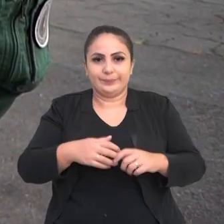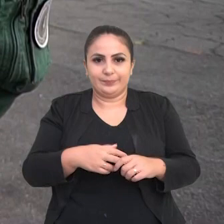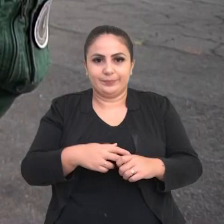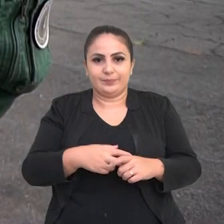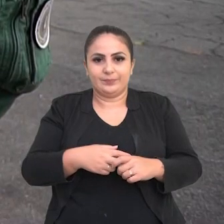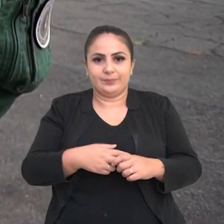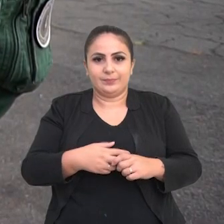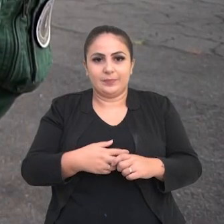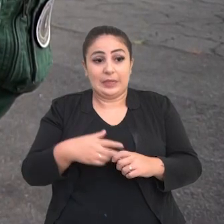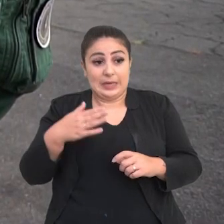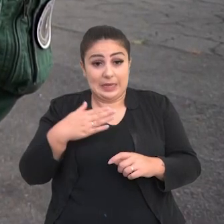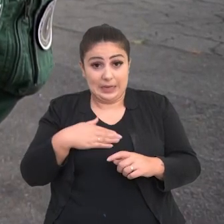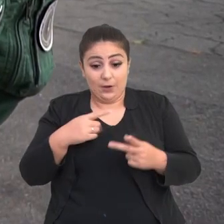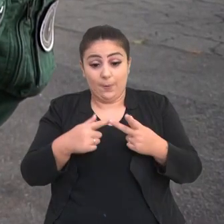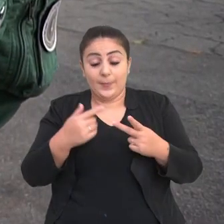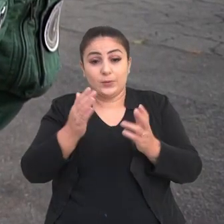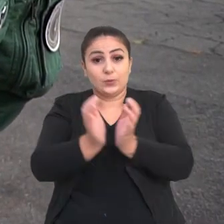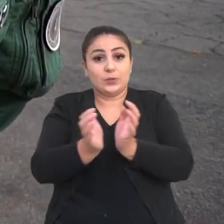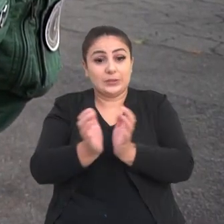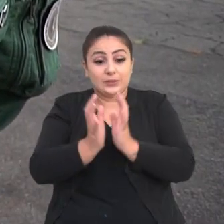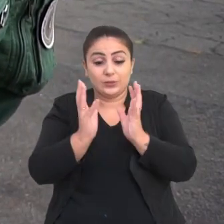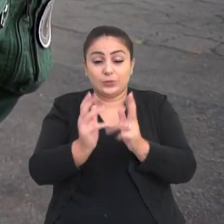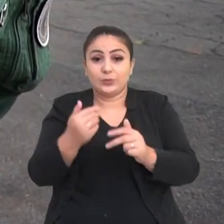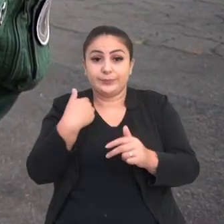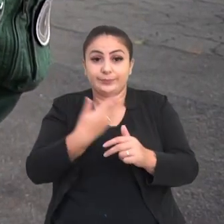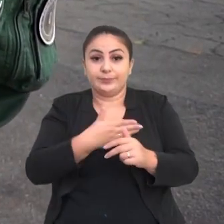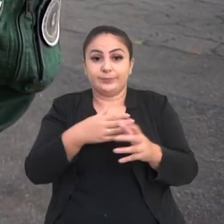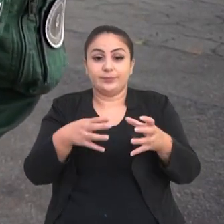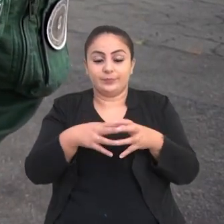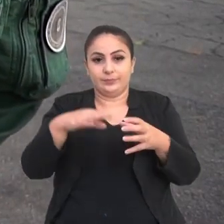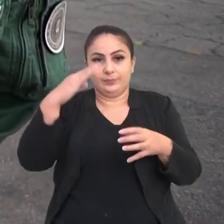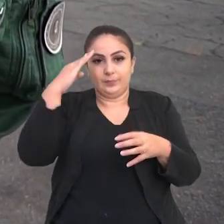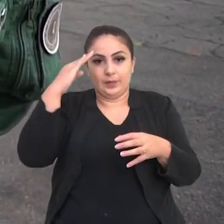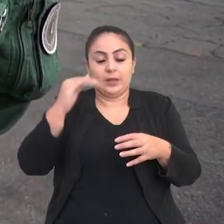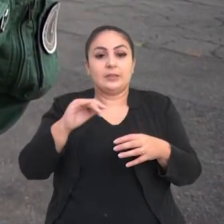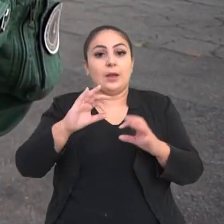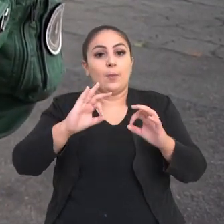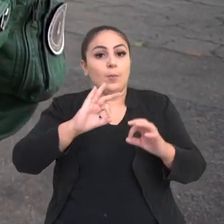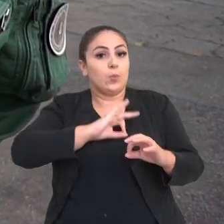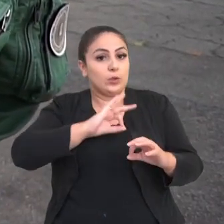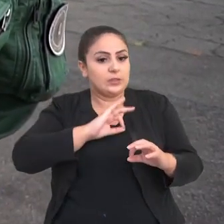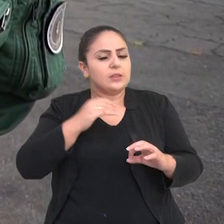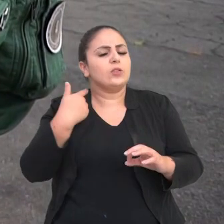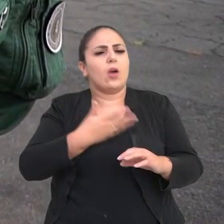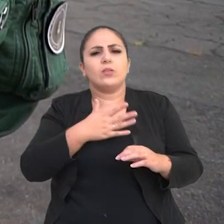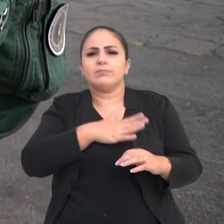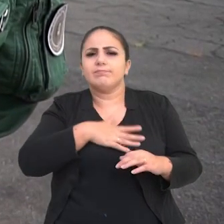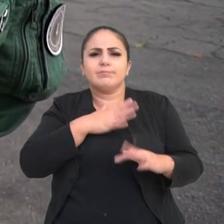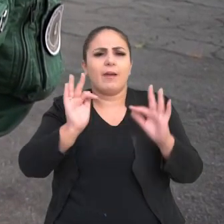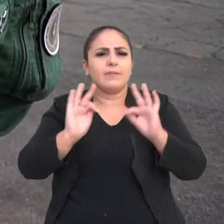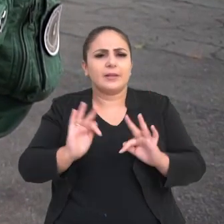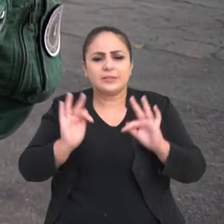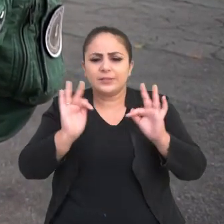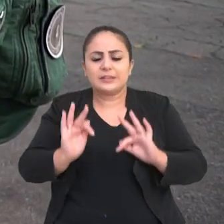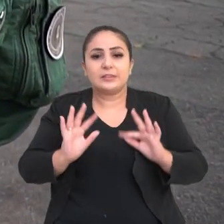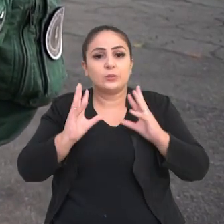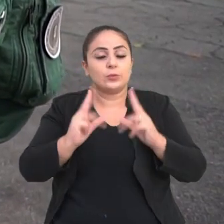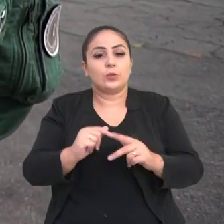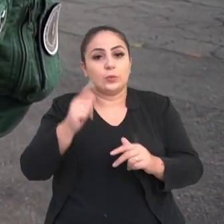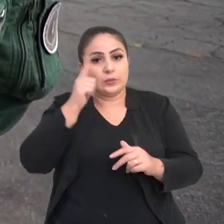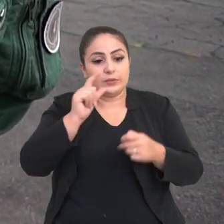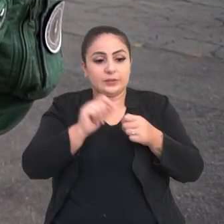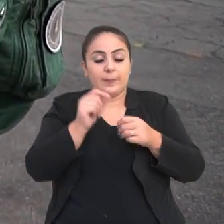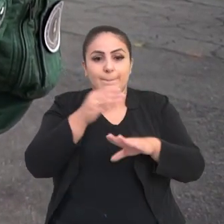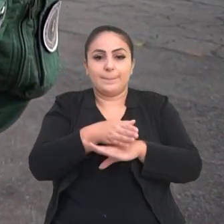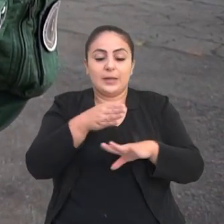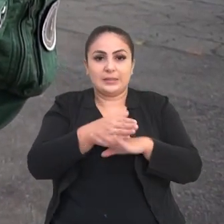unidos. E eu e os meus colegas, nós do Batalhão de Aviação, da Brigada Militar, a gente fica muito, muito feliz e